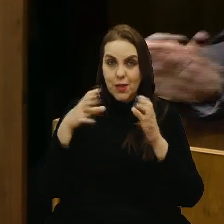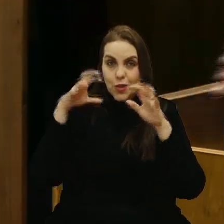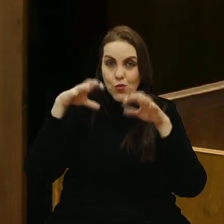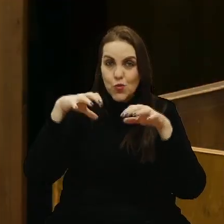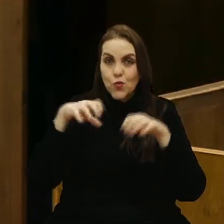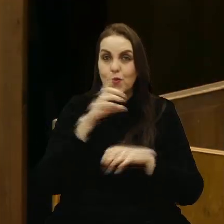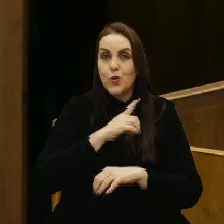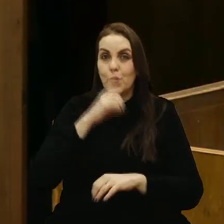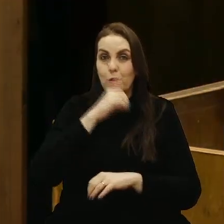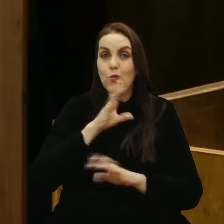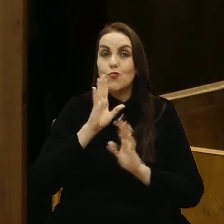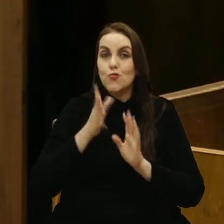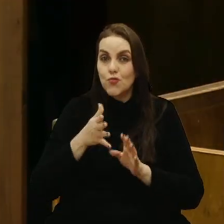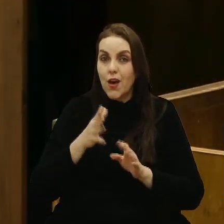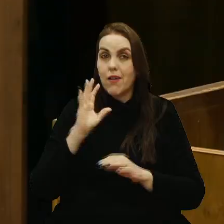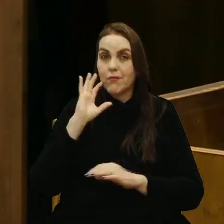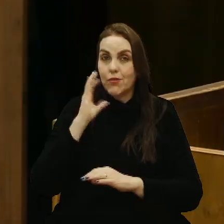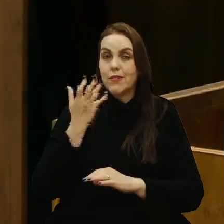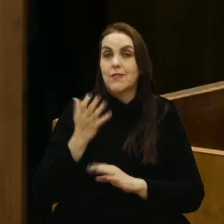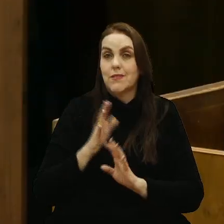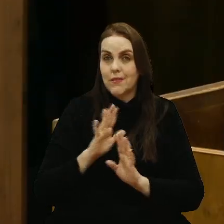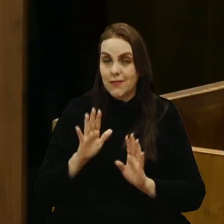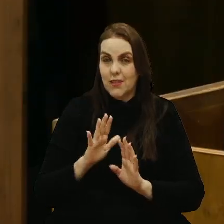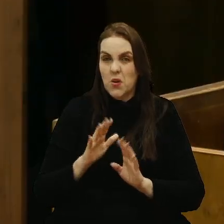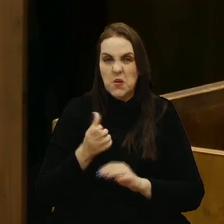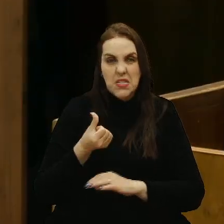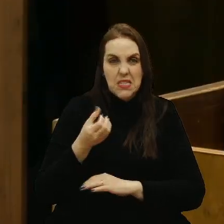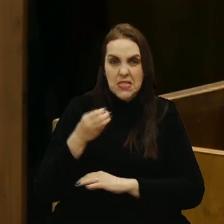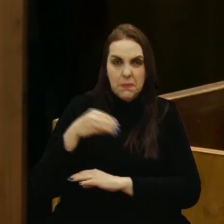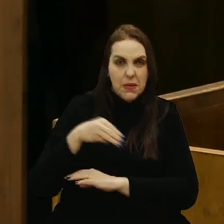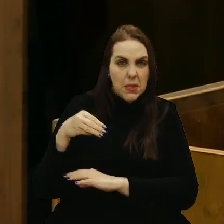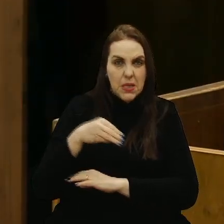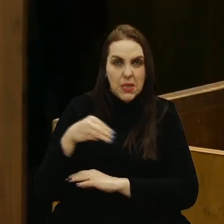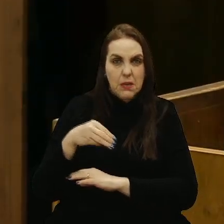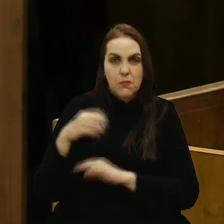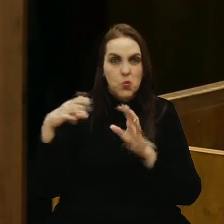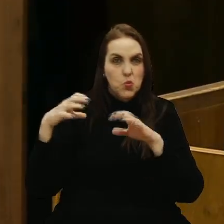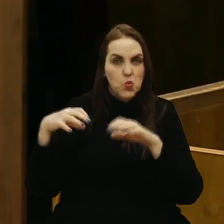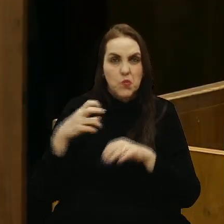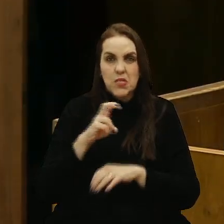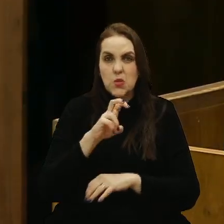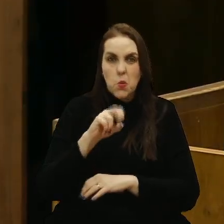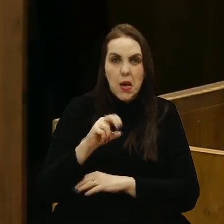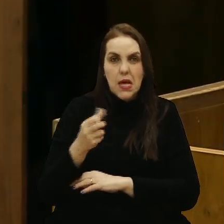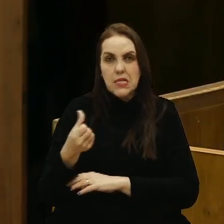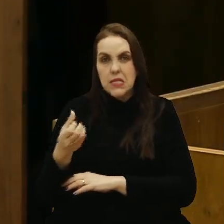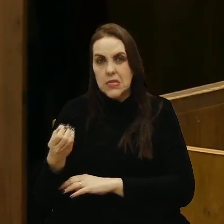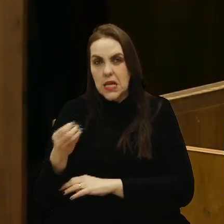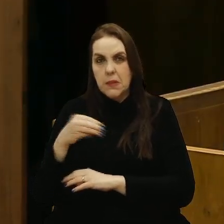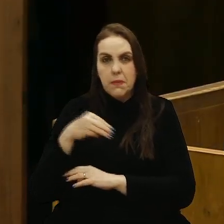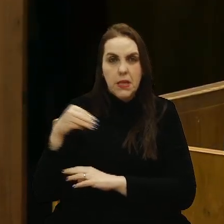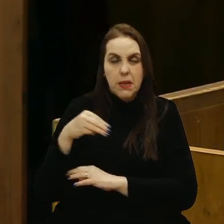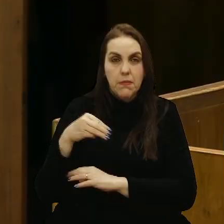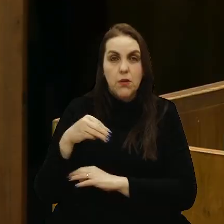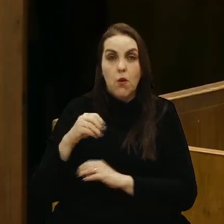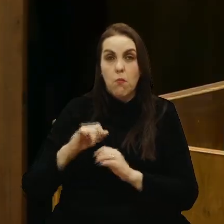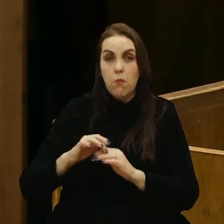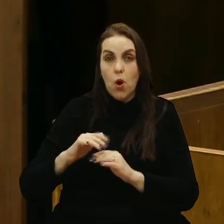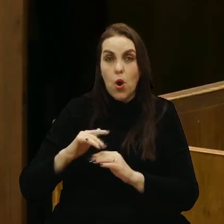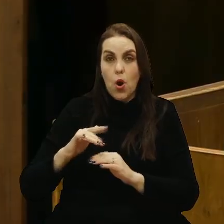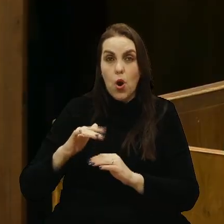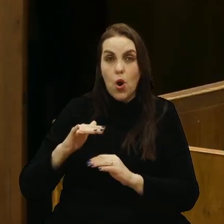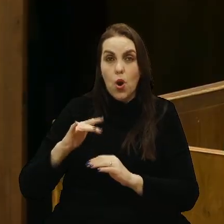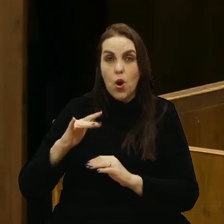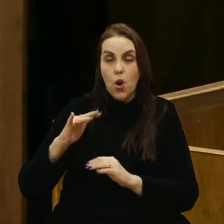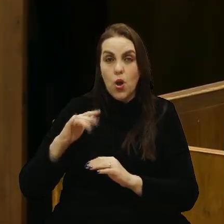do domingo já foi 60 milímetros, 50, 60, mas já é um volume cada vez maior num